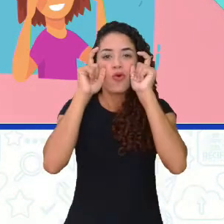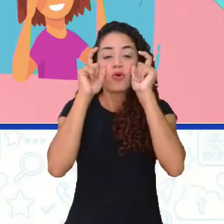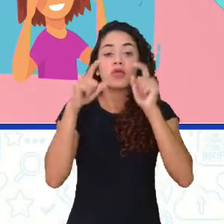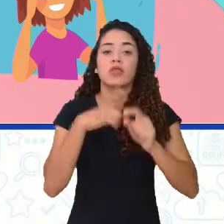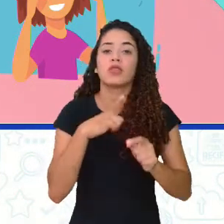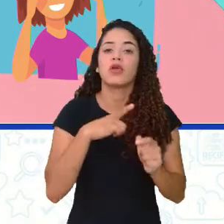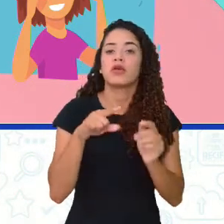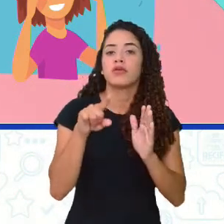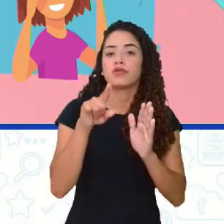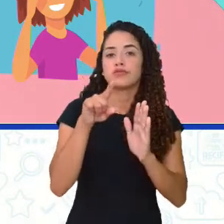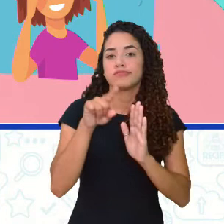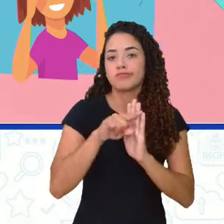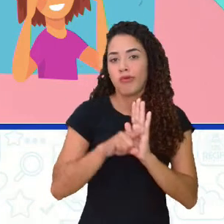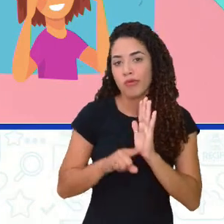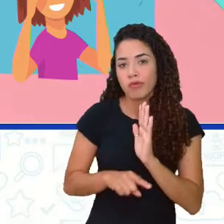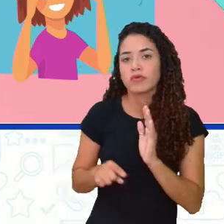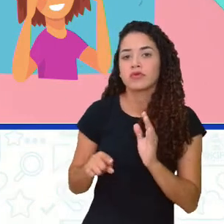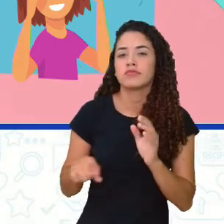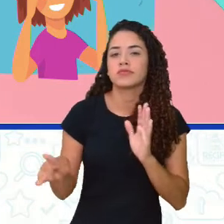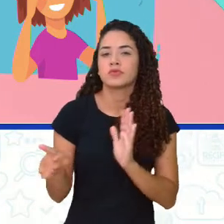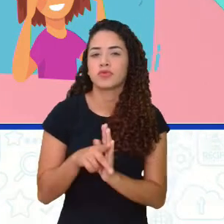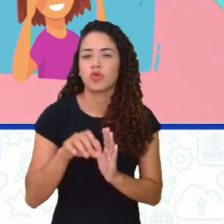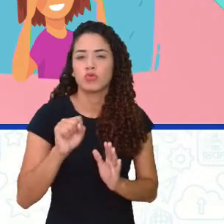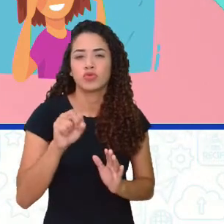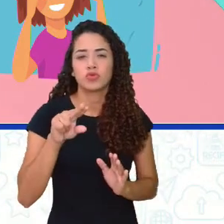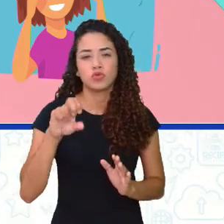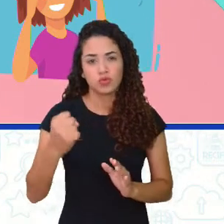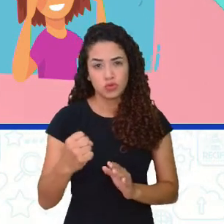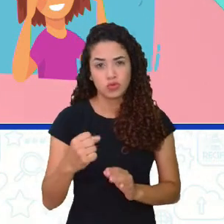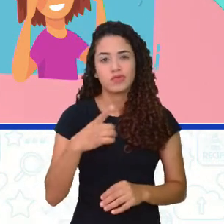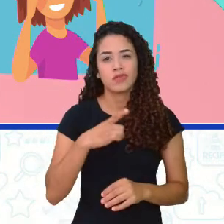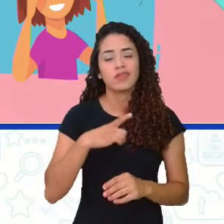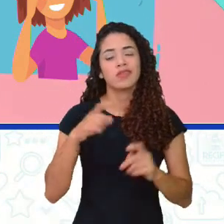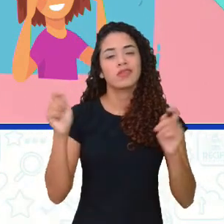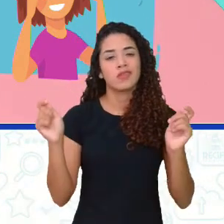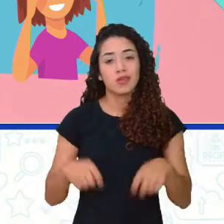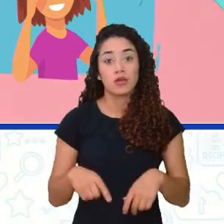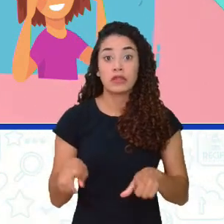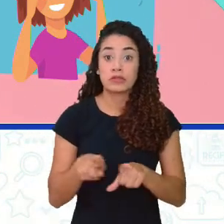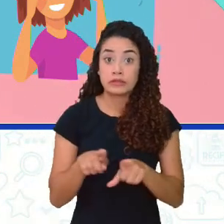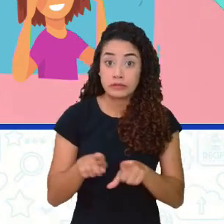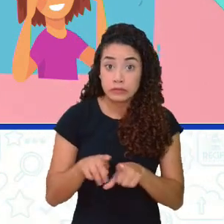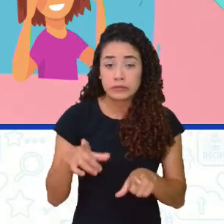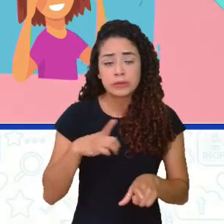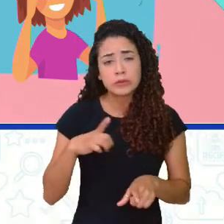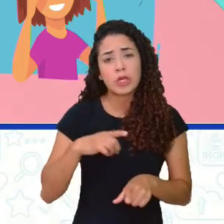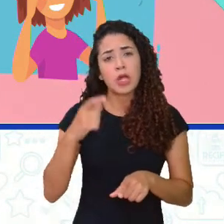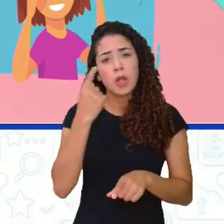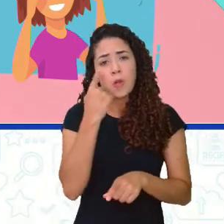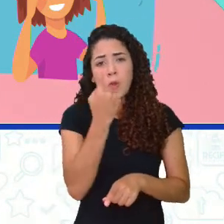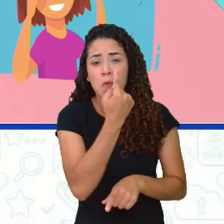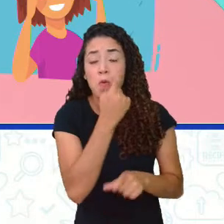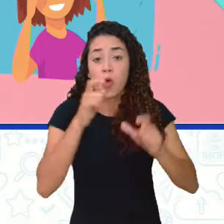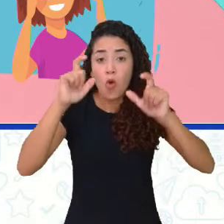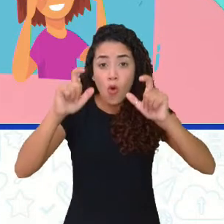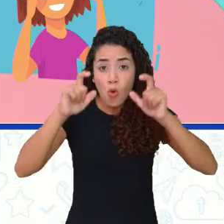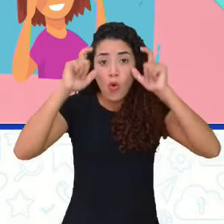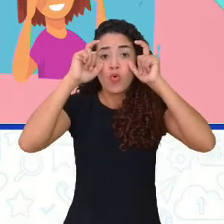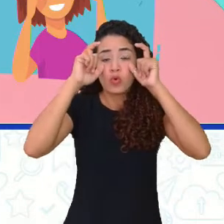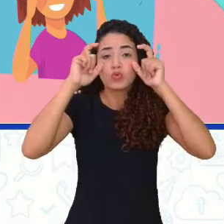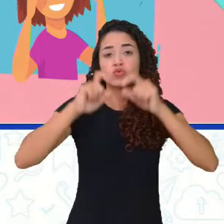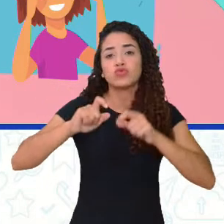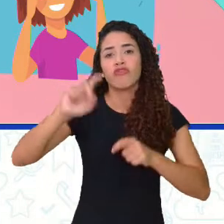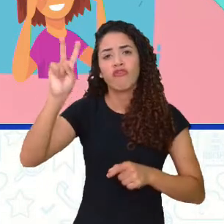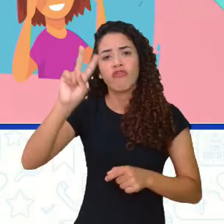os programas do SUS que faz essas lentes. E também existem lentes de valores bem acessíveis, que é a questão aí do LAFEP. Então,